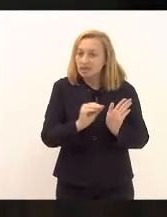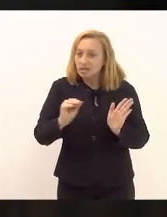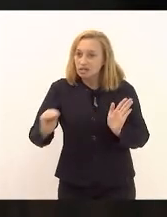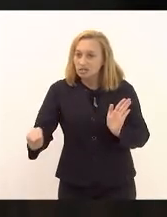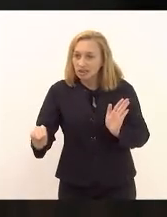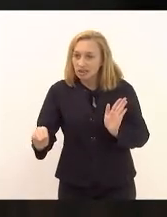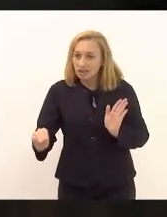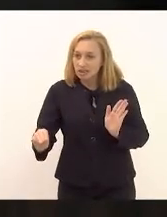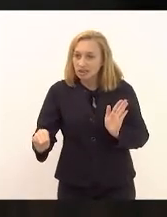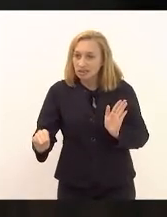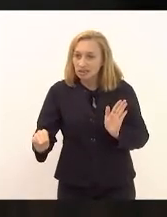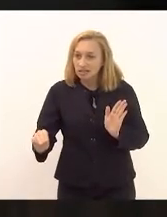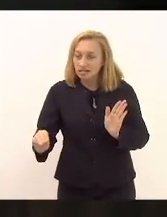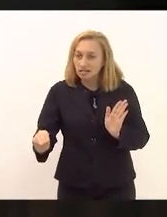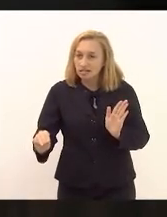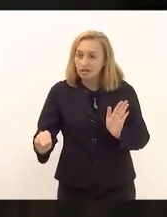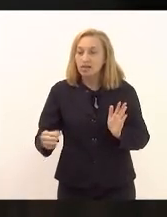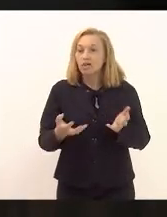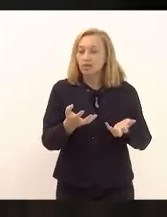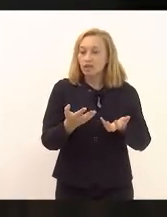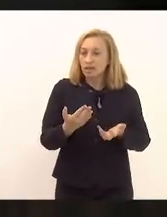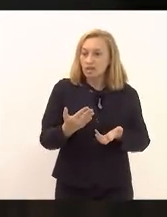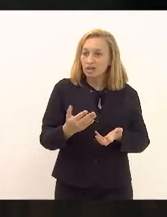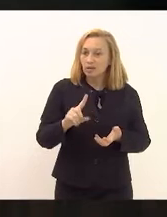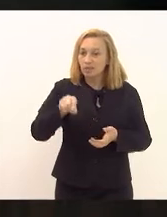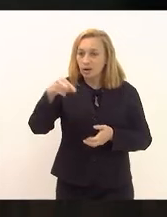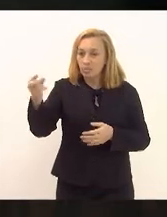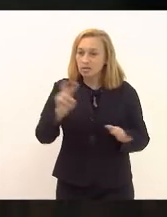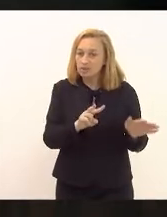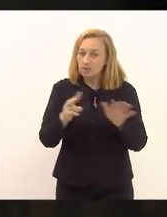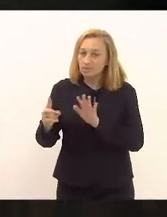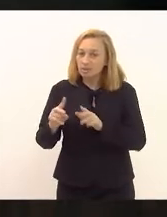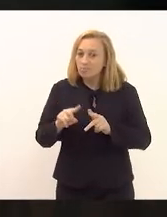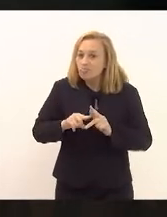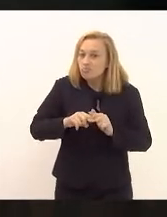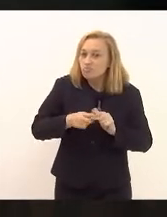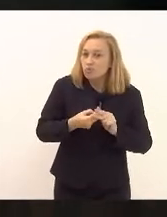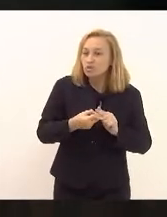consórcios. Então, queria propor para a próxima semana de modificar